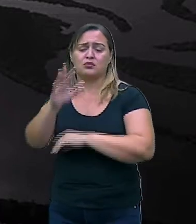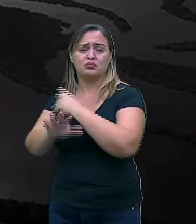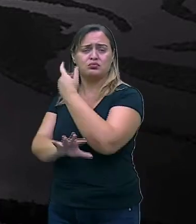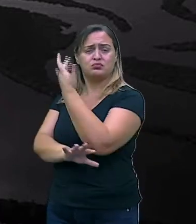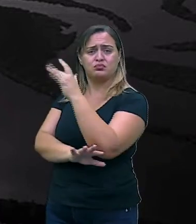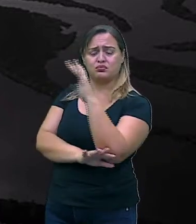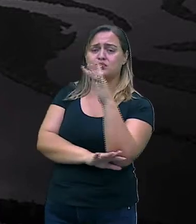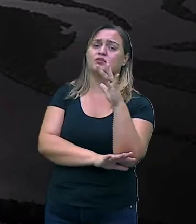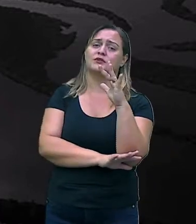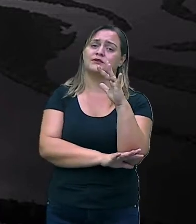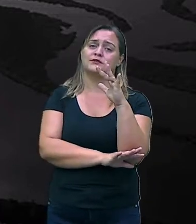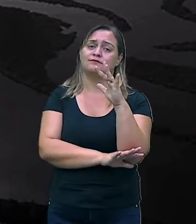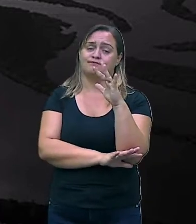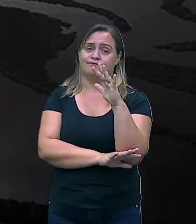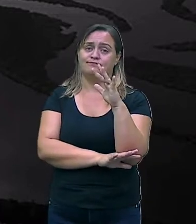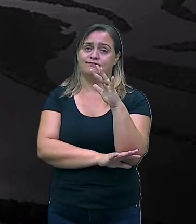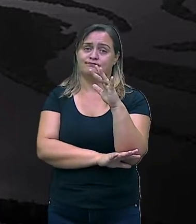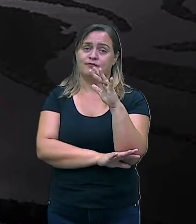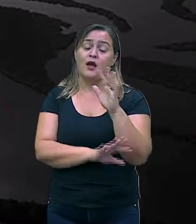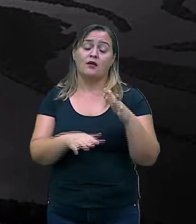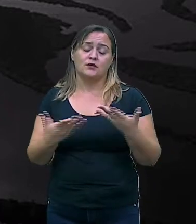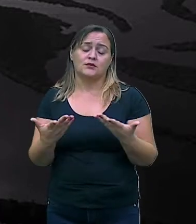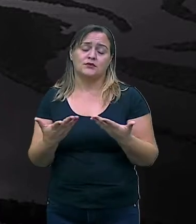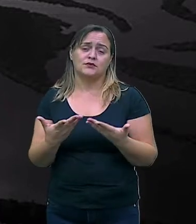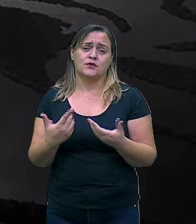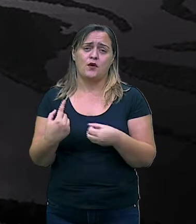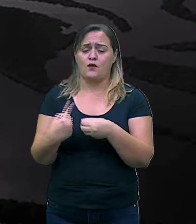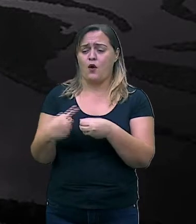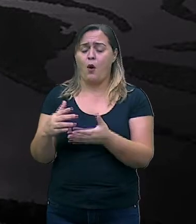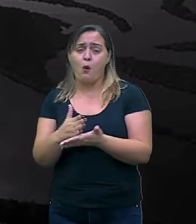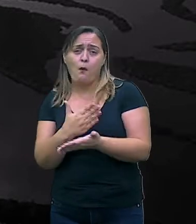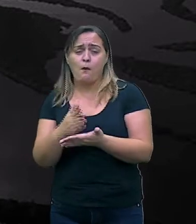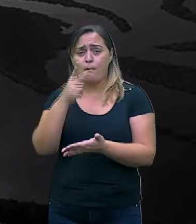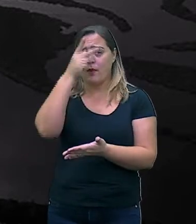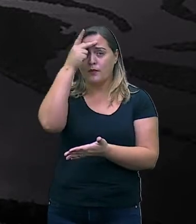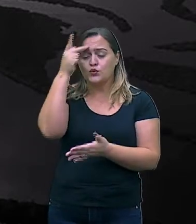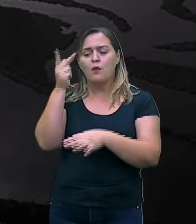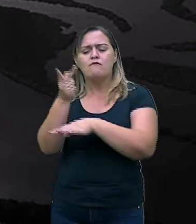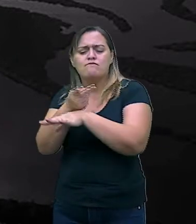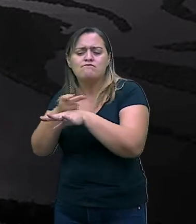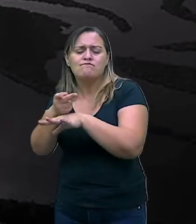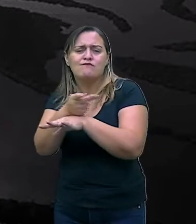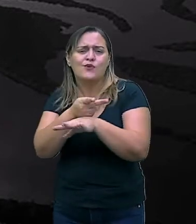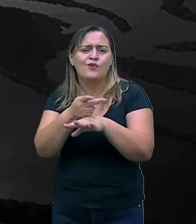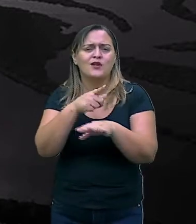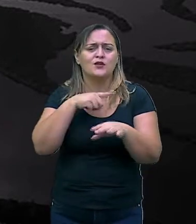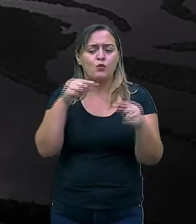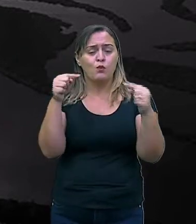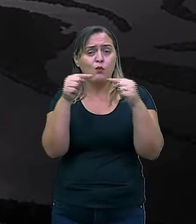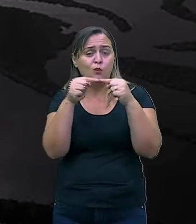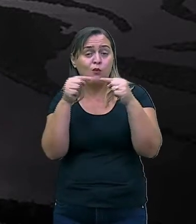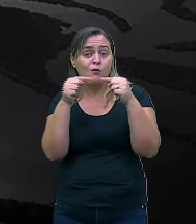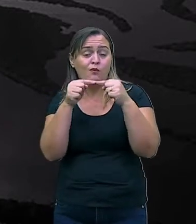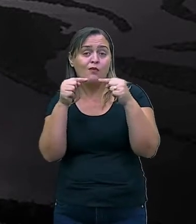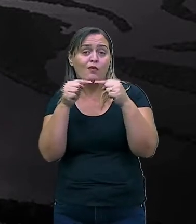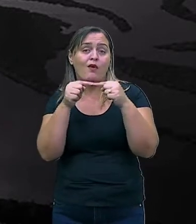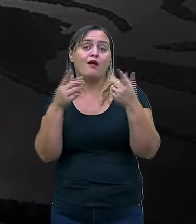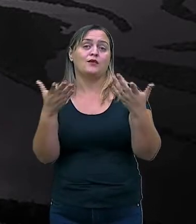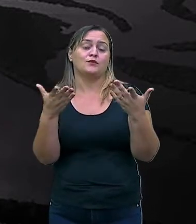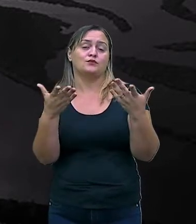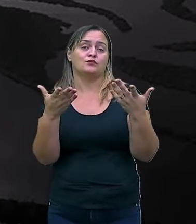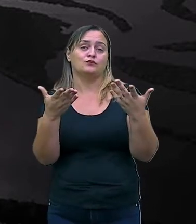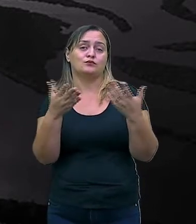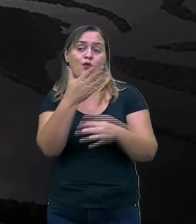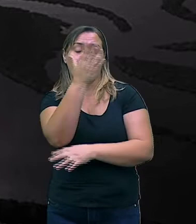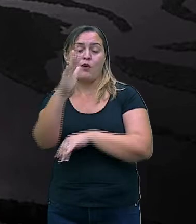preservados. No entanto, mesmo vivendo em cidades, muitas pessoas ainda procuram manter uma relação com a natureza, frequentando